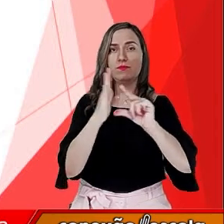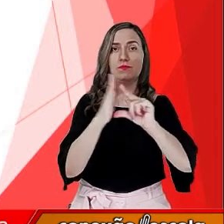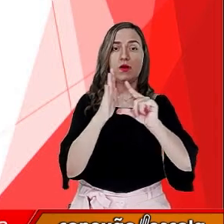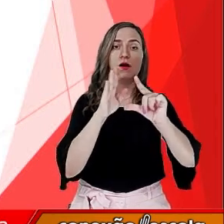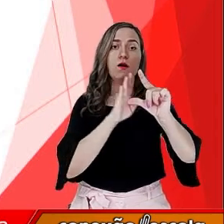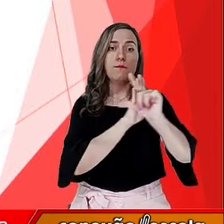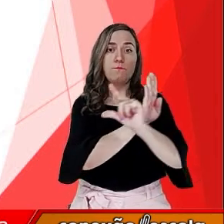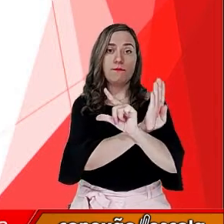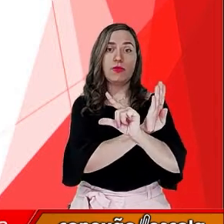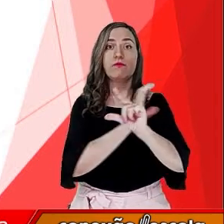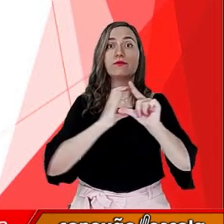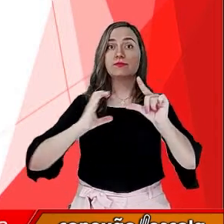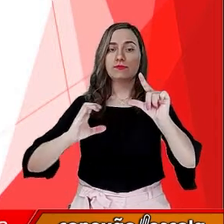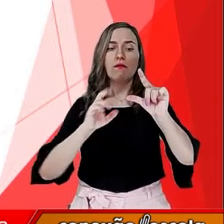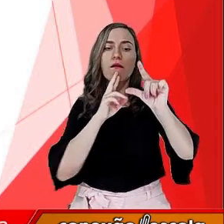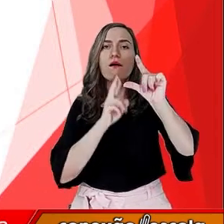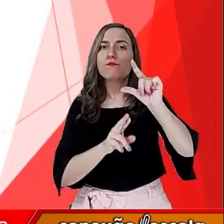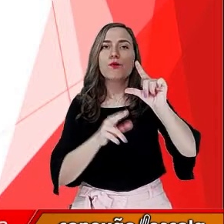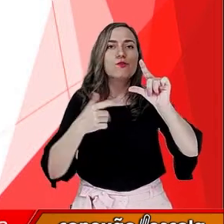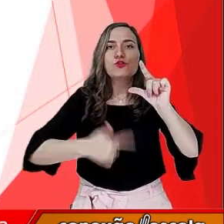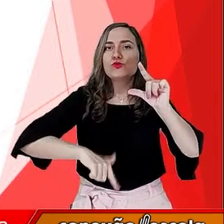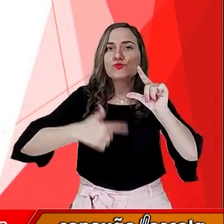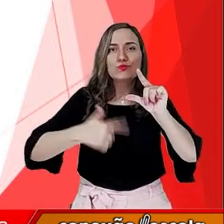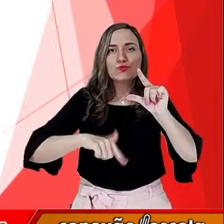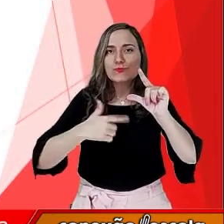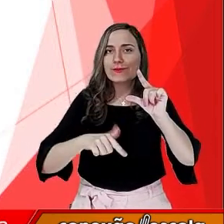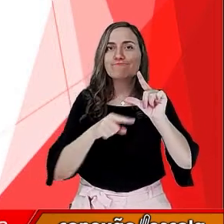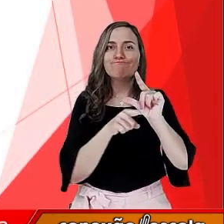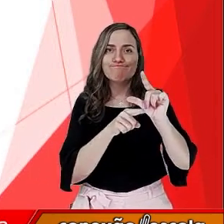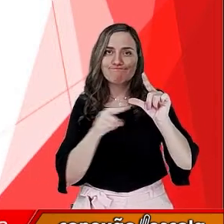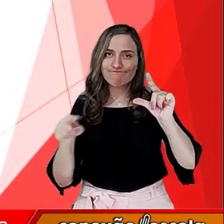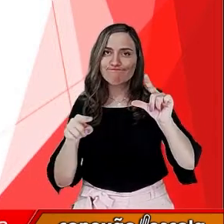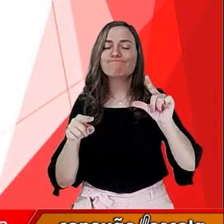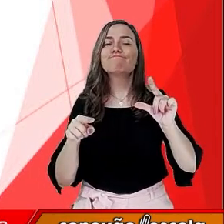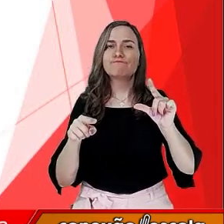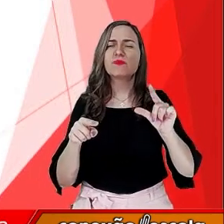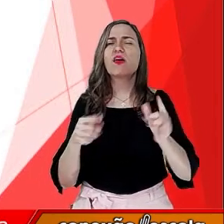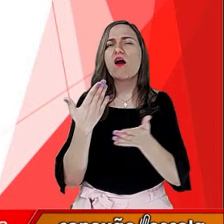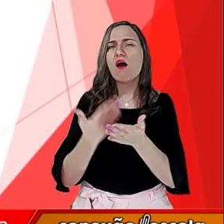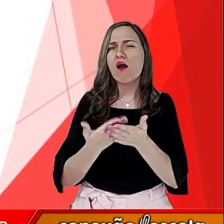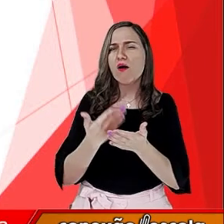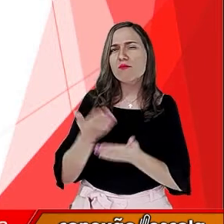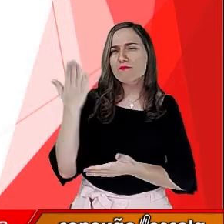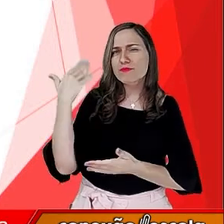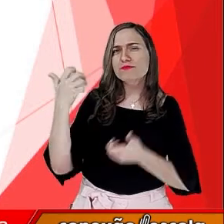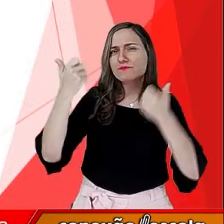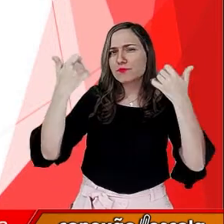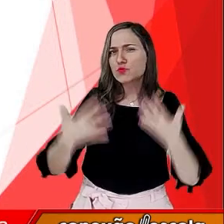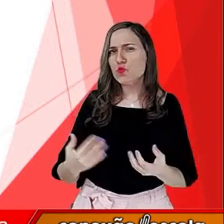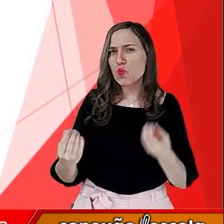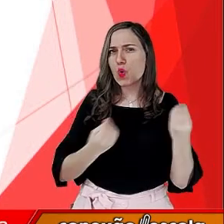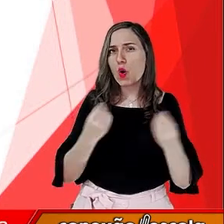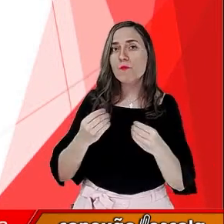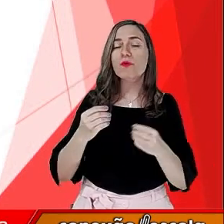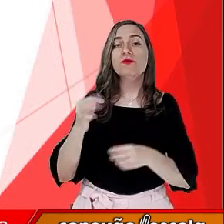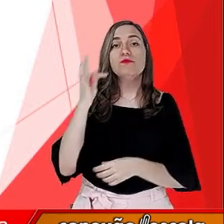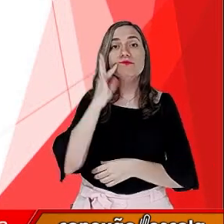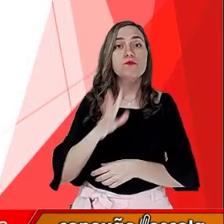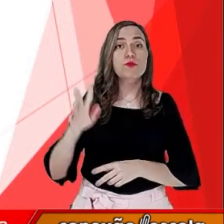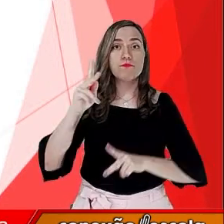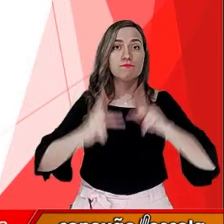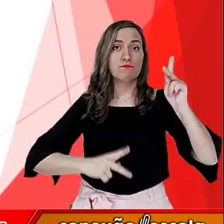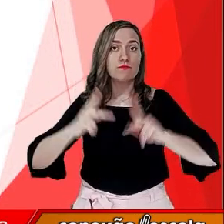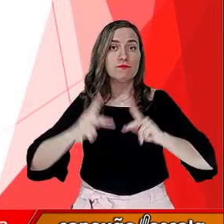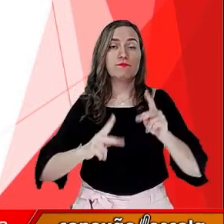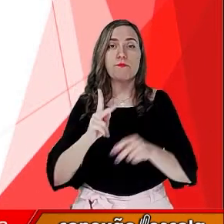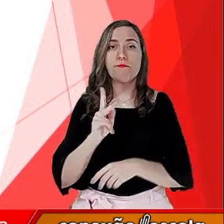você observar, BC é um dos catetos. E na aula anterior, quando nós falamos do Teorema de